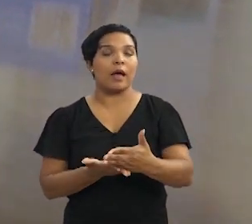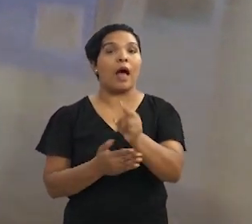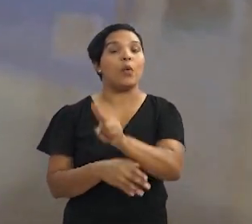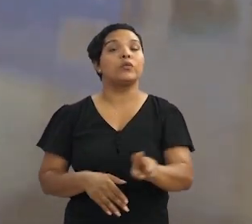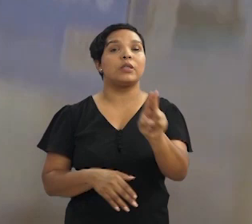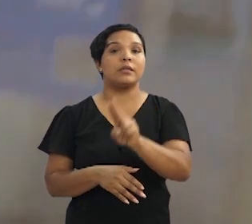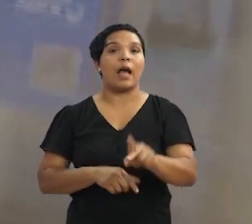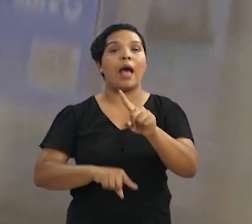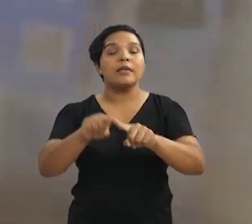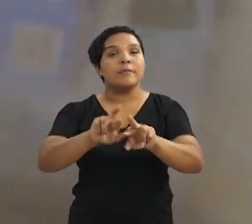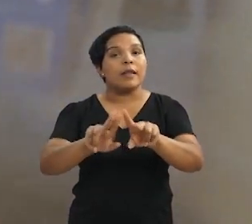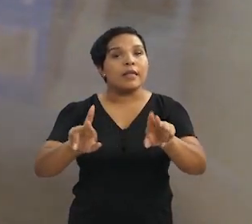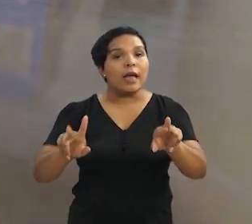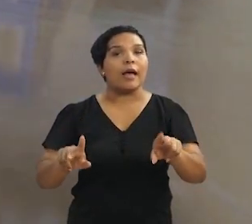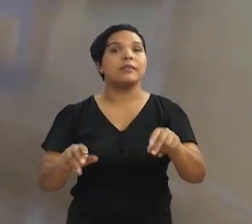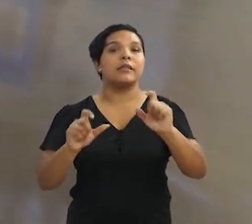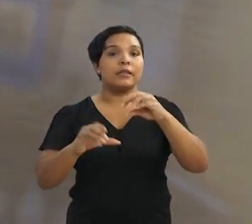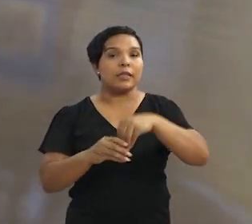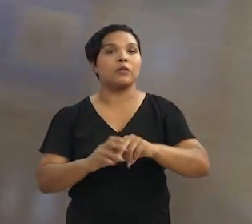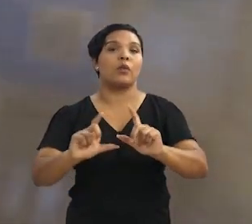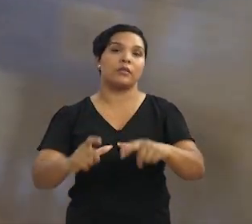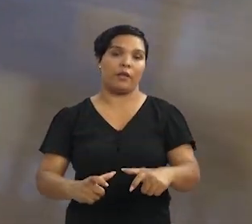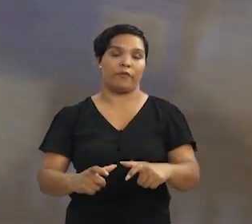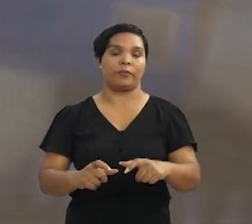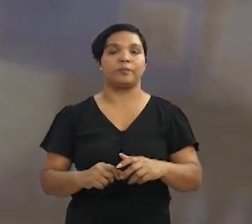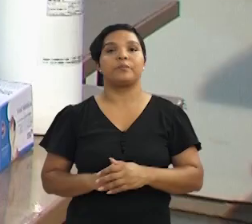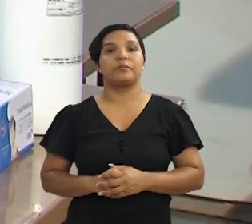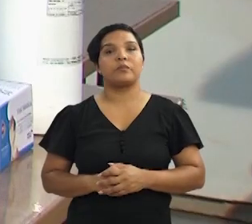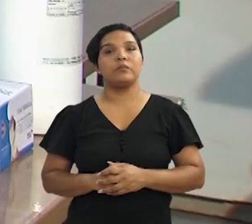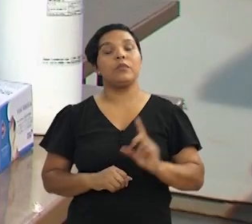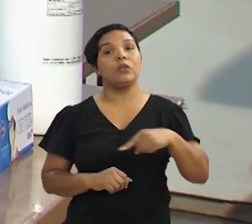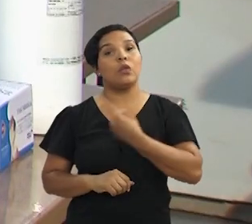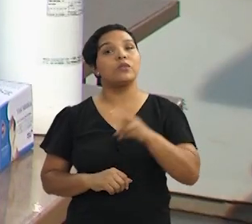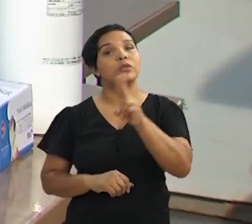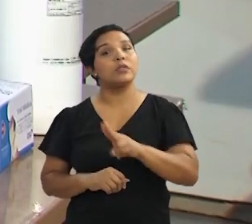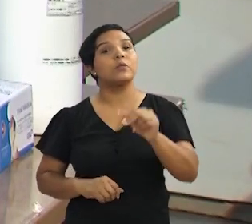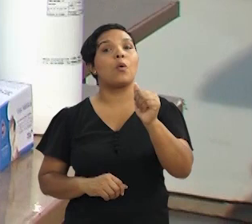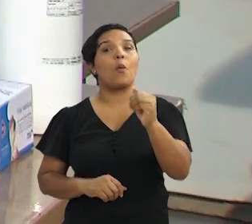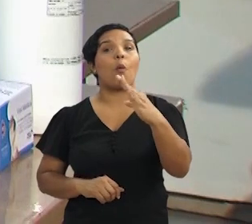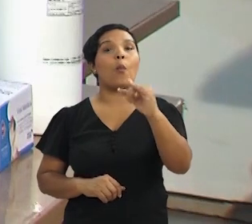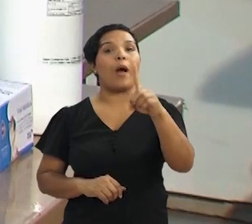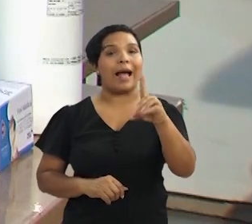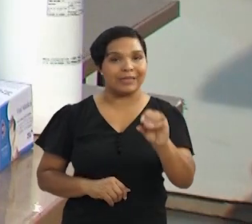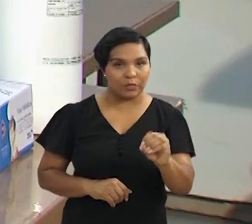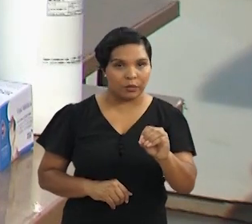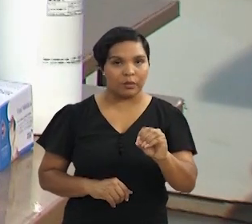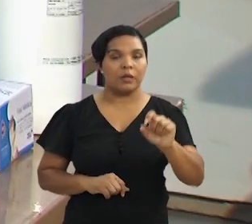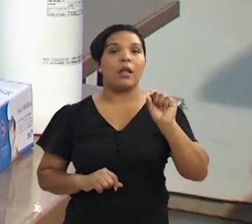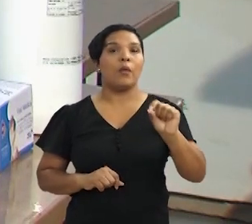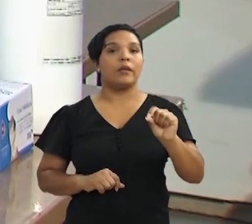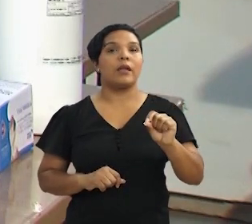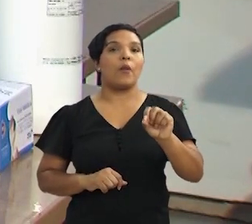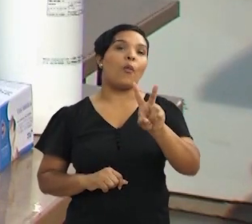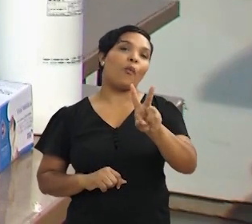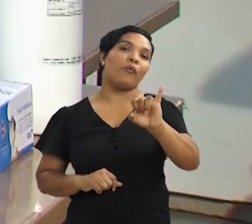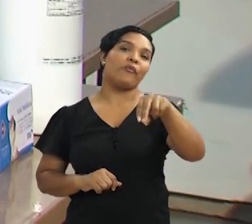gente partir para utilizar esses materiais no acervo. Nós utilizamos um ácido,